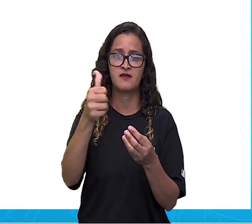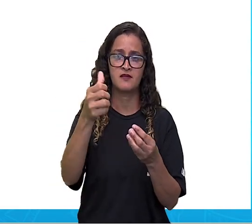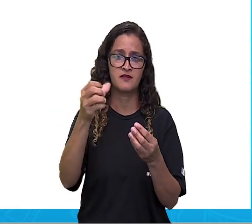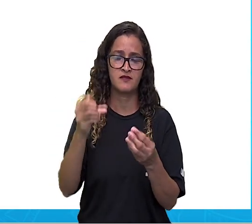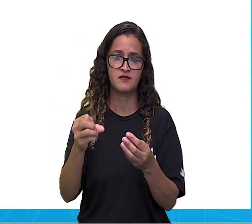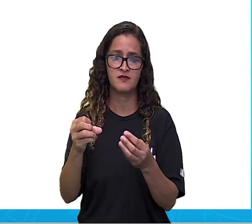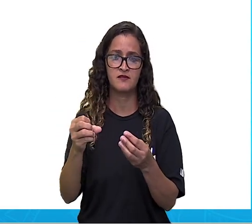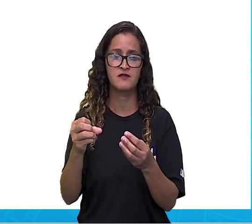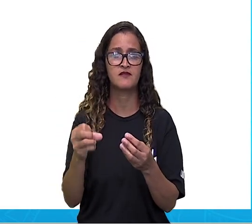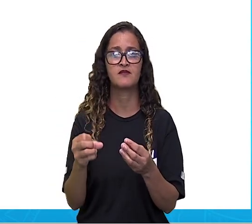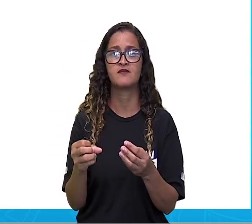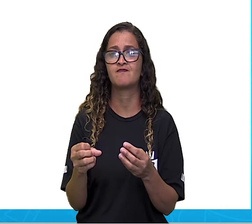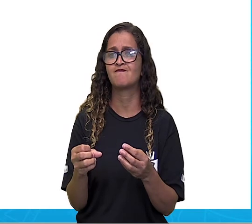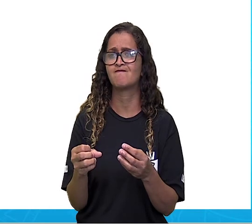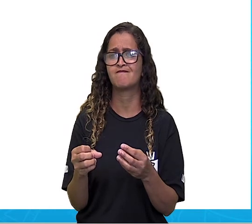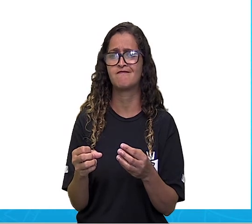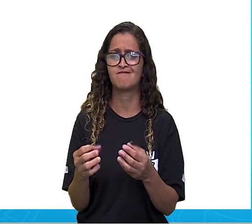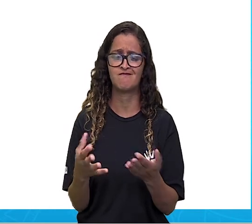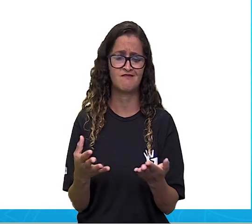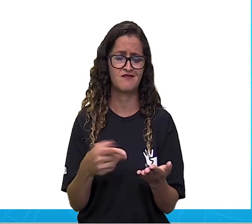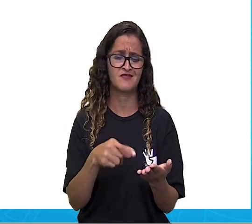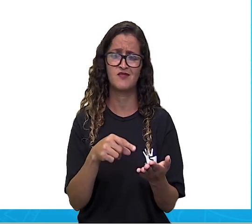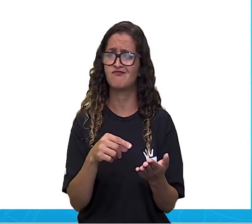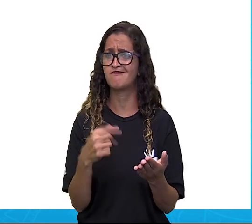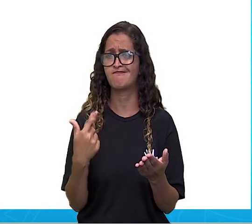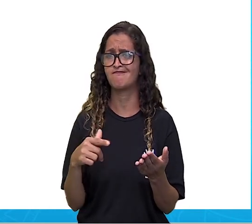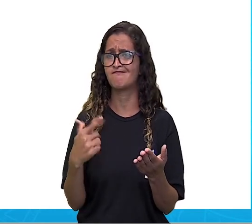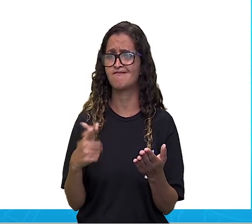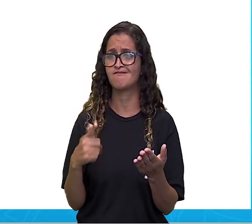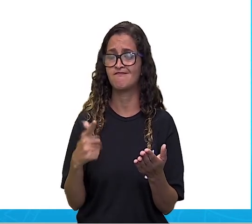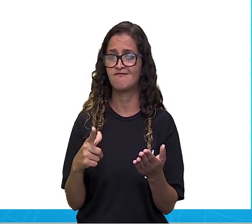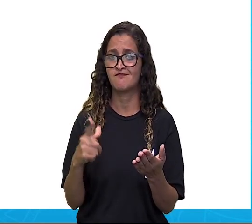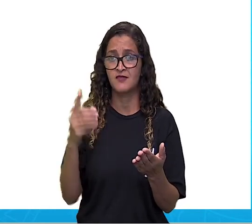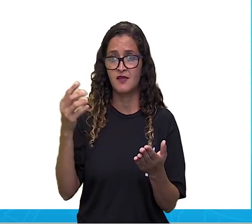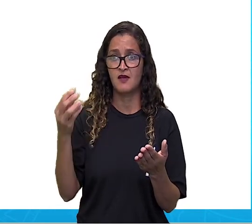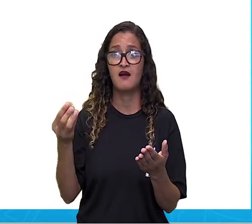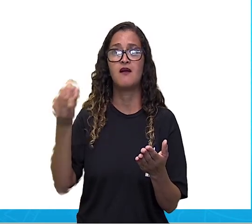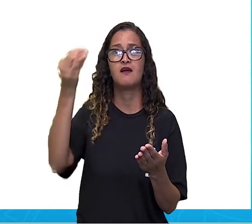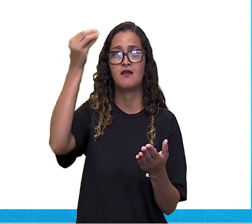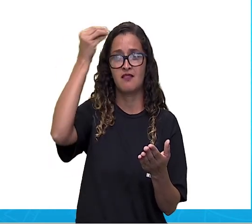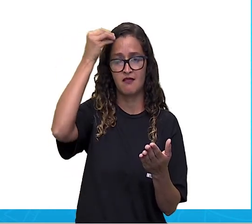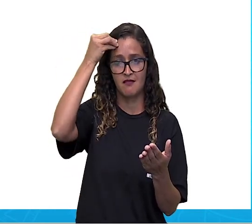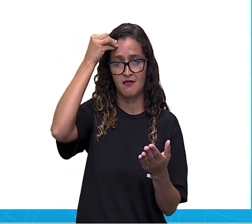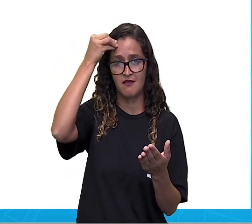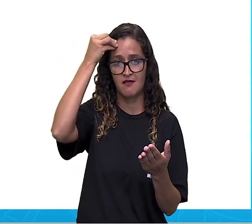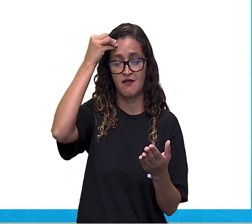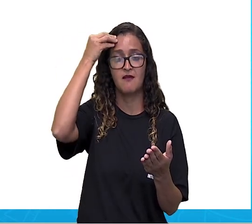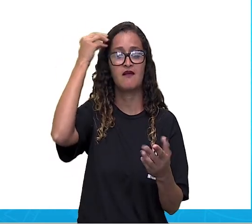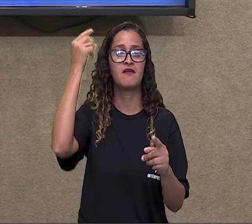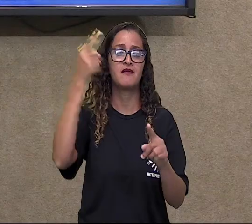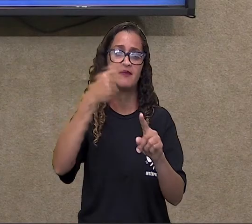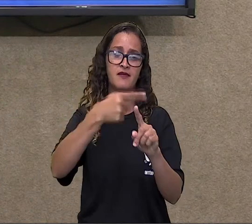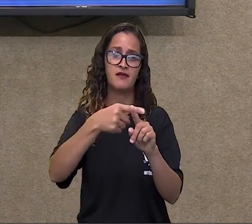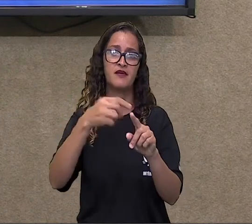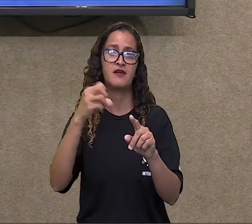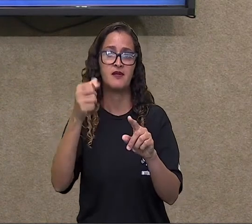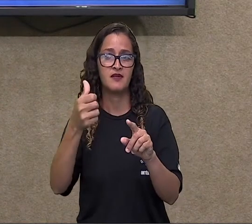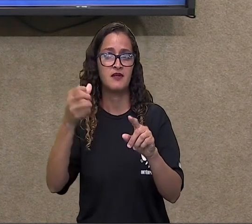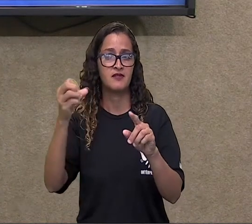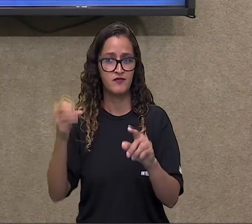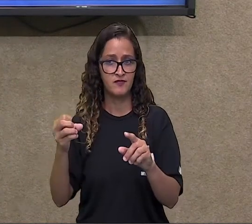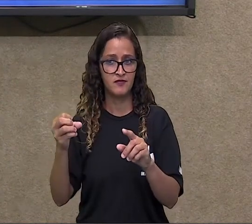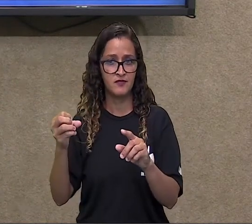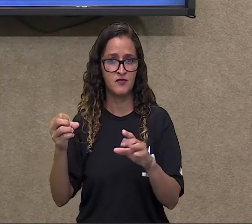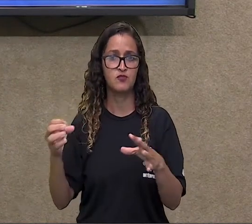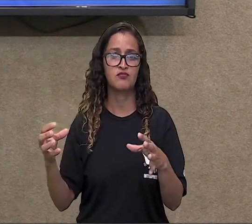assim, professora, eu não tenho essa quantidade de mão. Você guarda 10 na sua cabeça e acrescenta, ó. 11, 12,